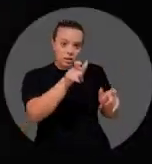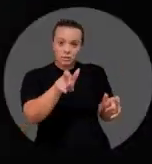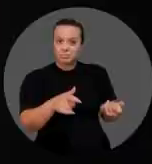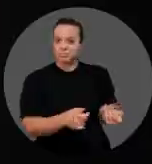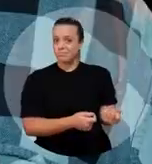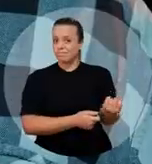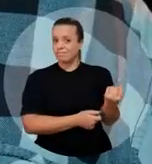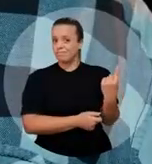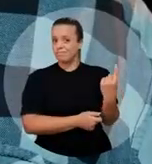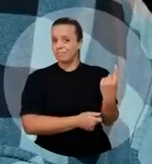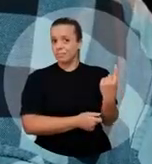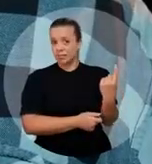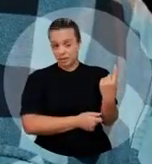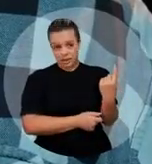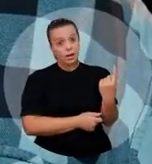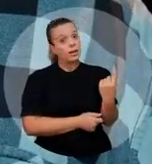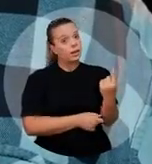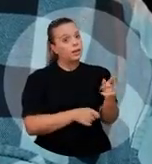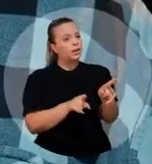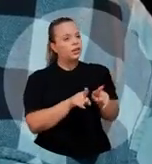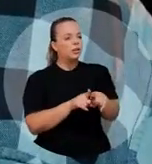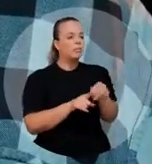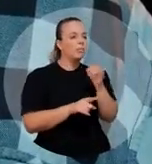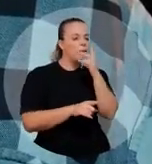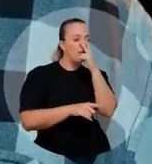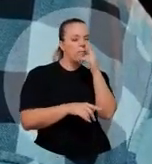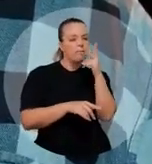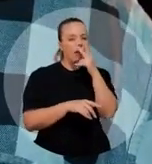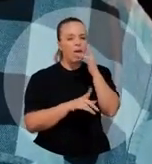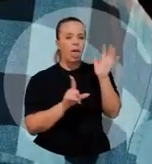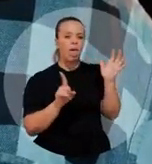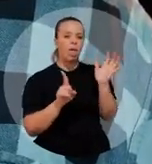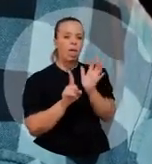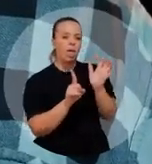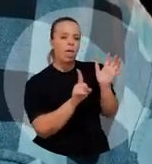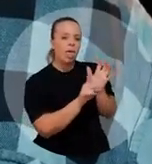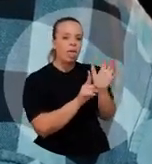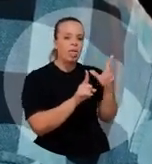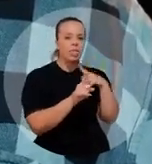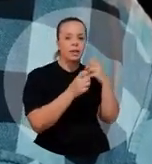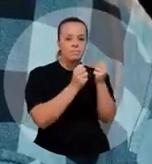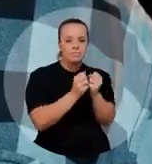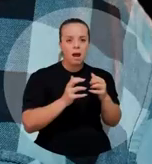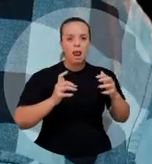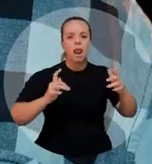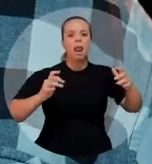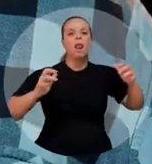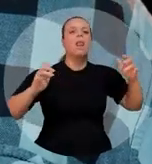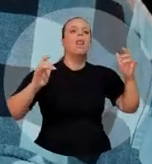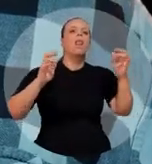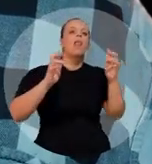Estranhos, um certo tom de manipulação, magia,